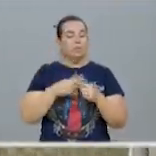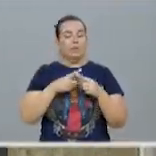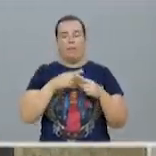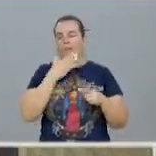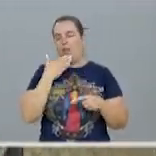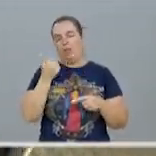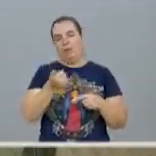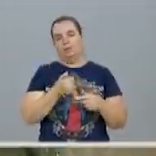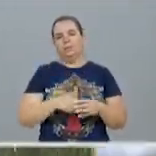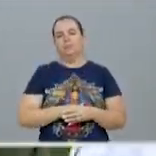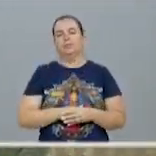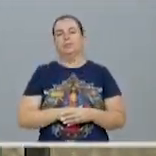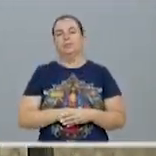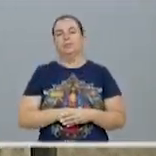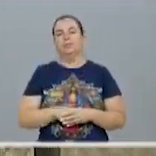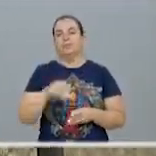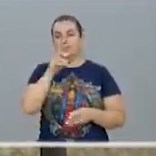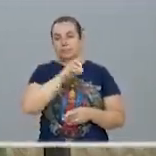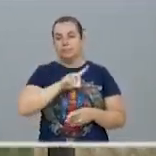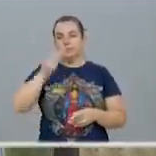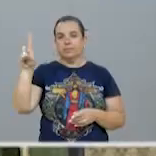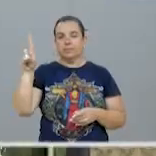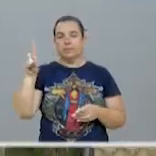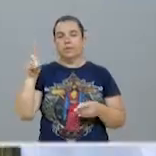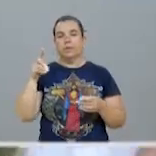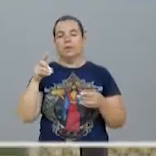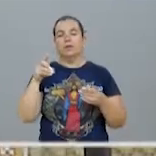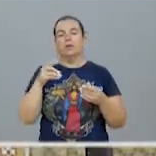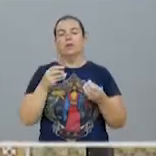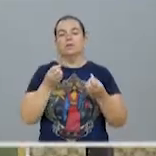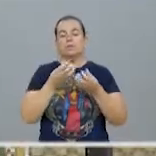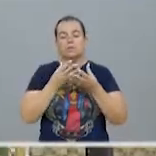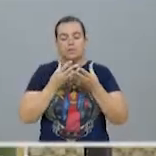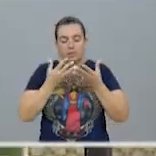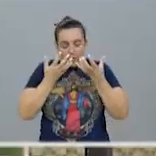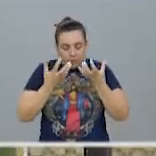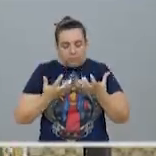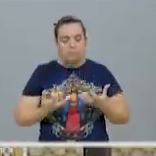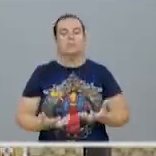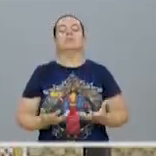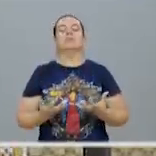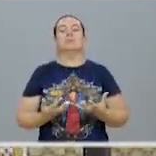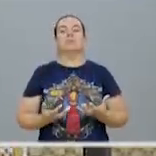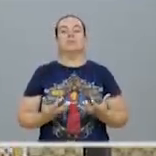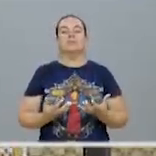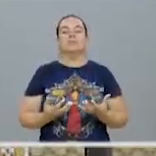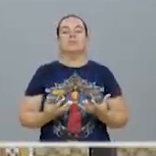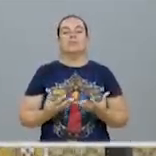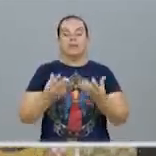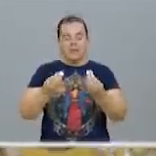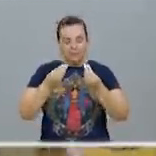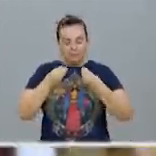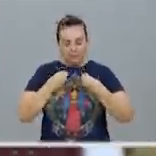Deus. Deus alivia o jugo da vida, as contrariedades e nos dá leveza.